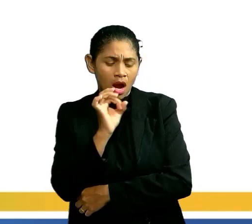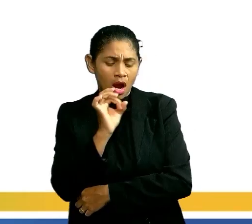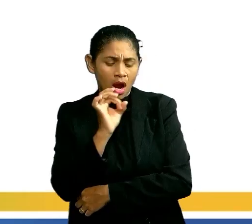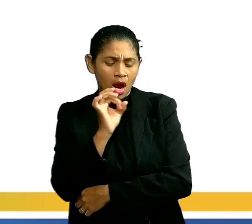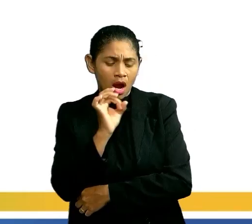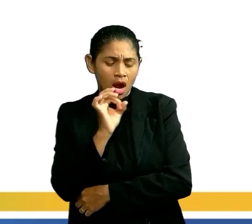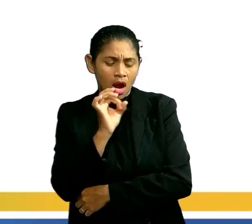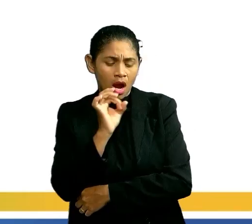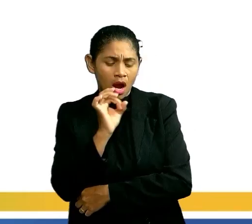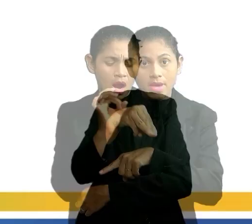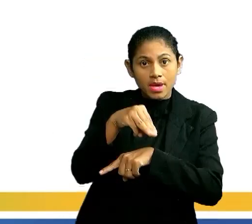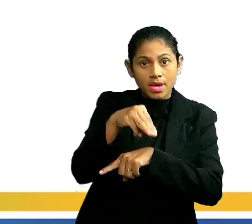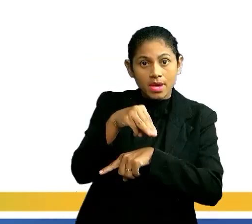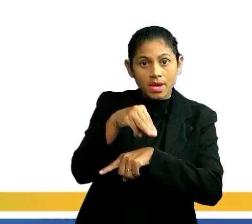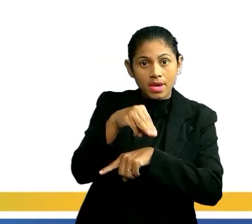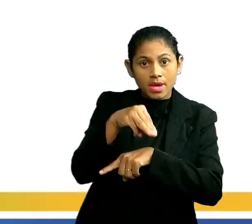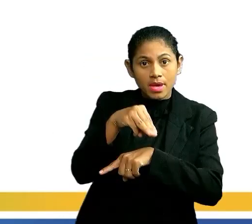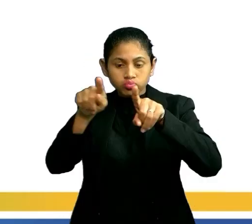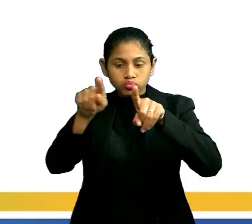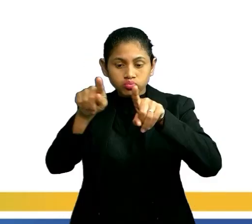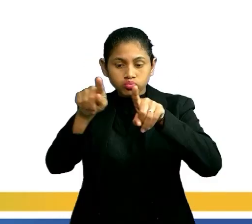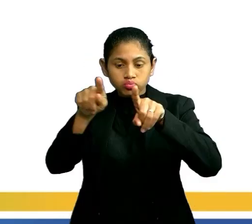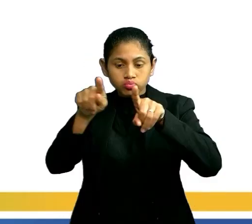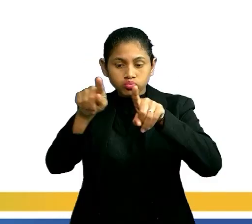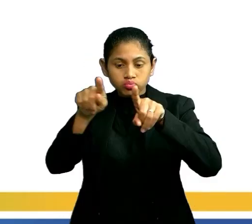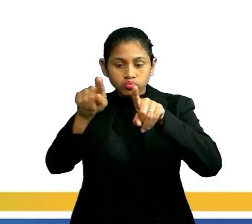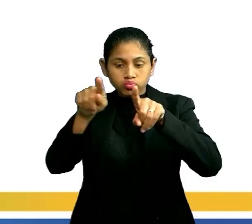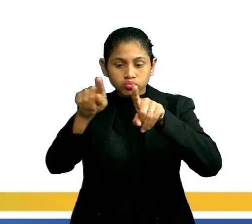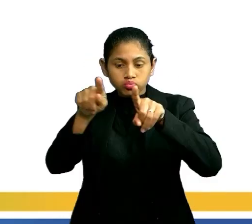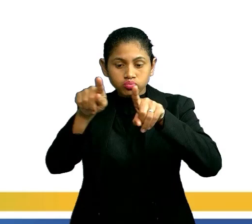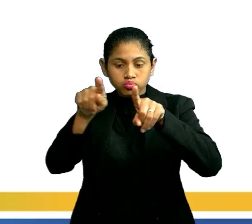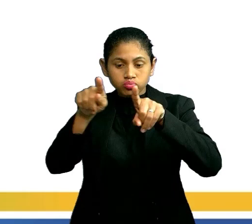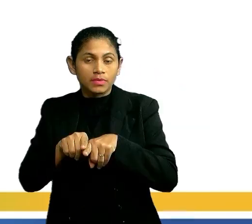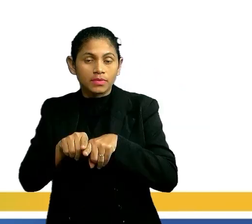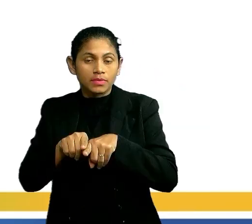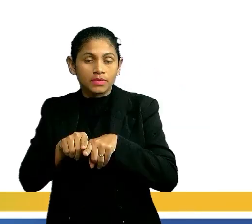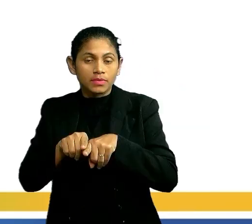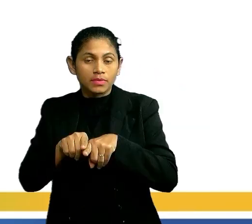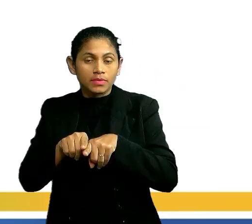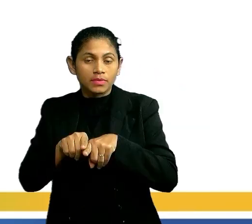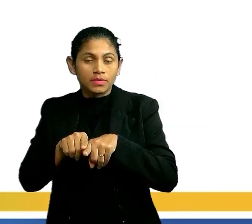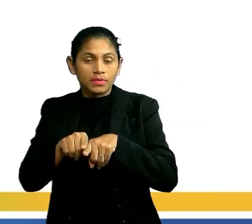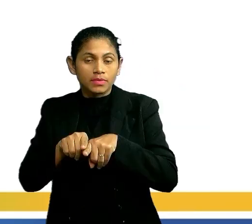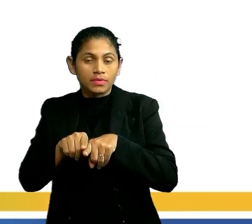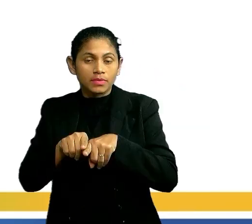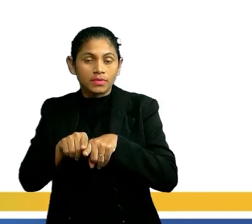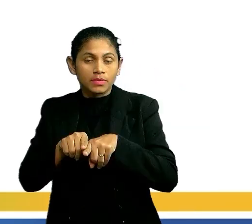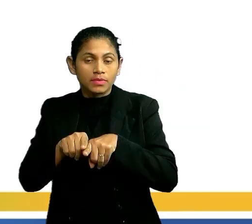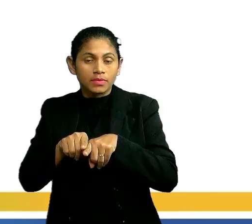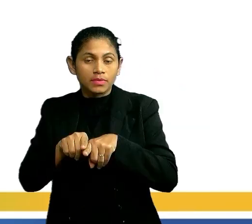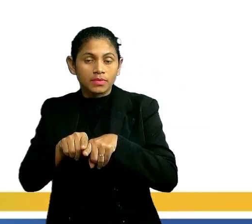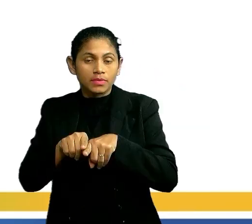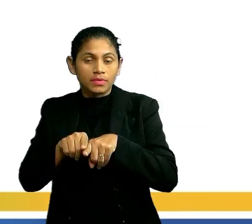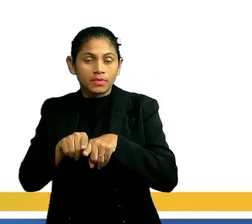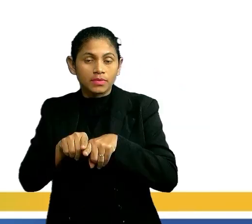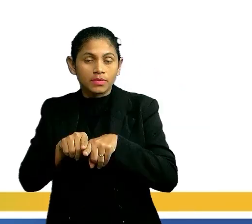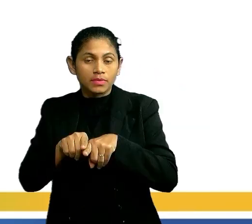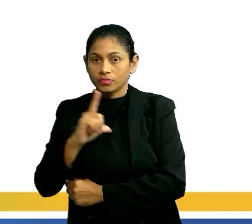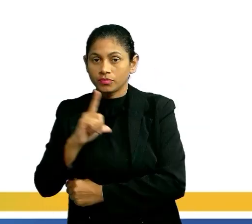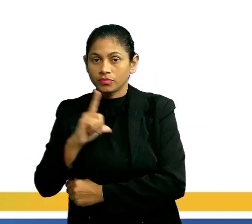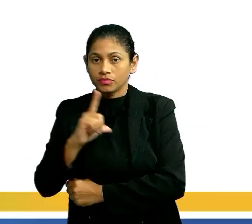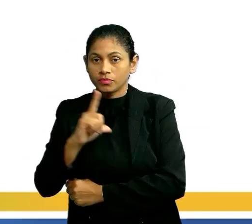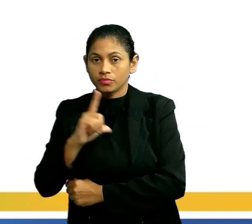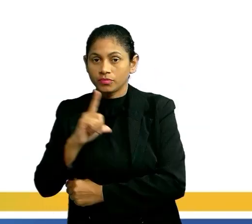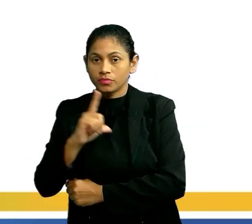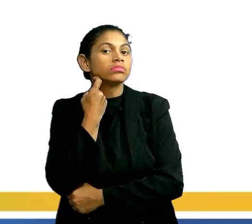professor? Para cada 1 metro cúbico de água tem que ter exatamente 5 peixes. Aqui está falando de volume, tá? Atualmente o